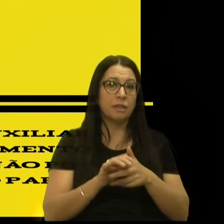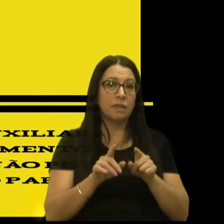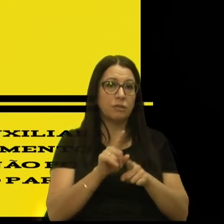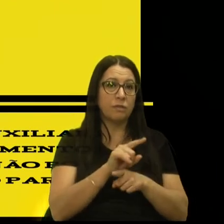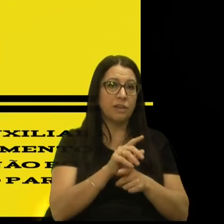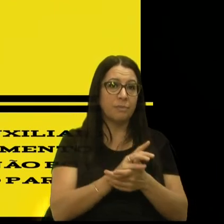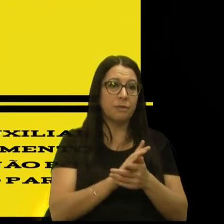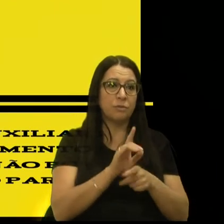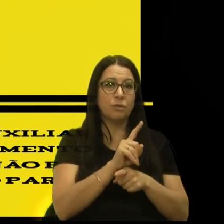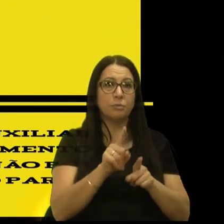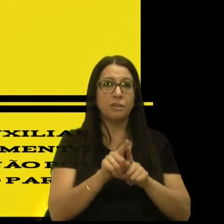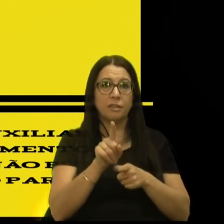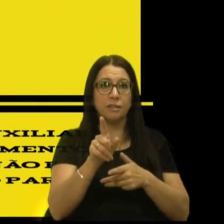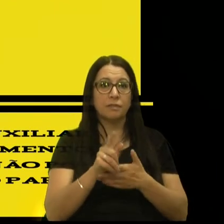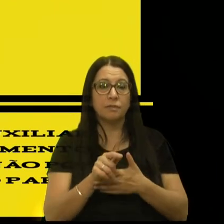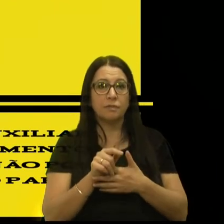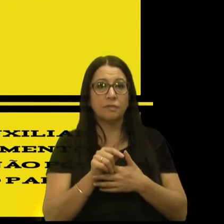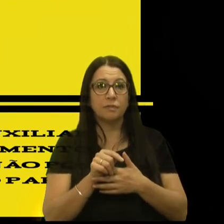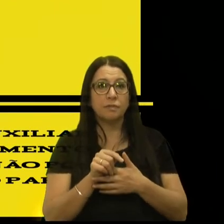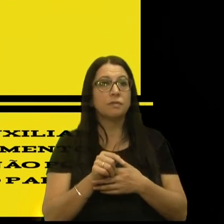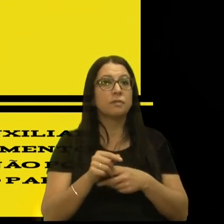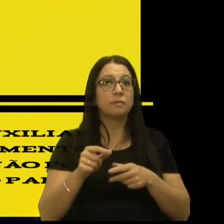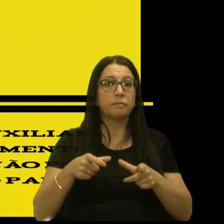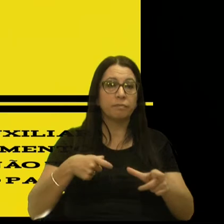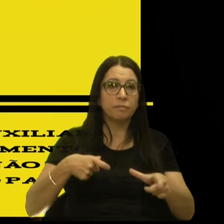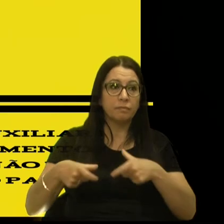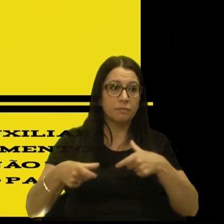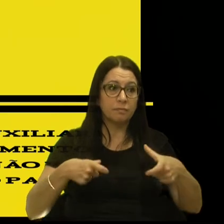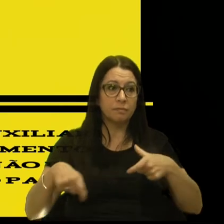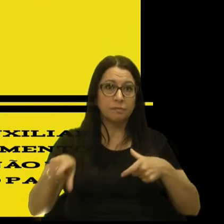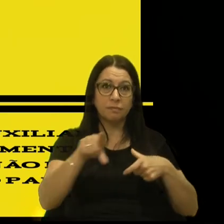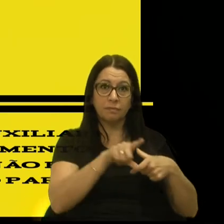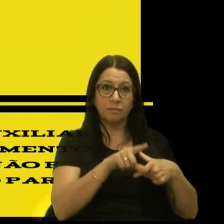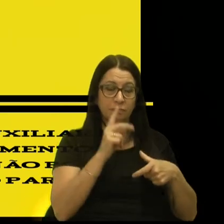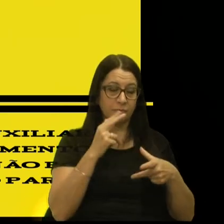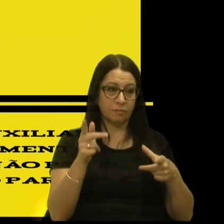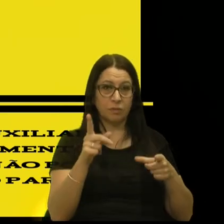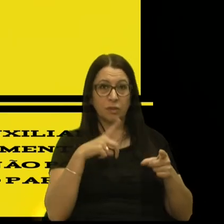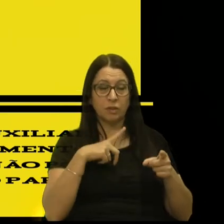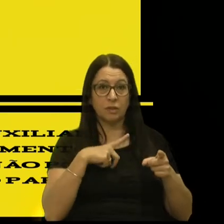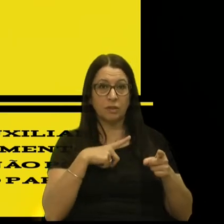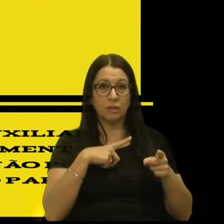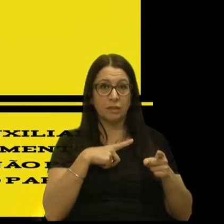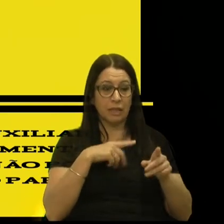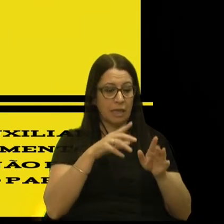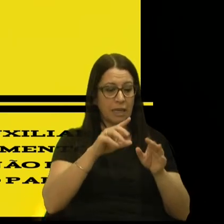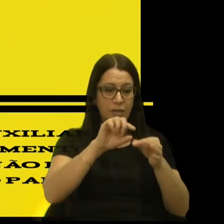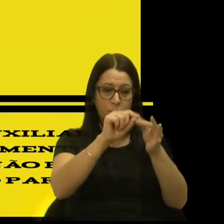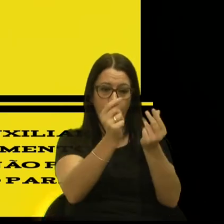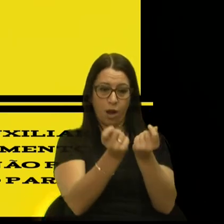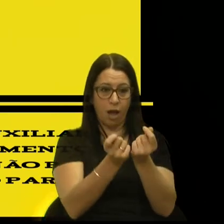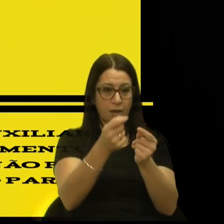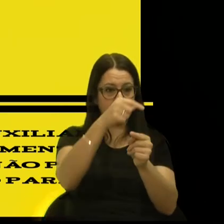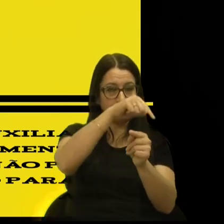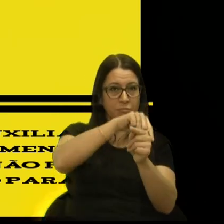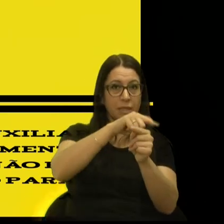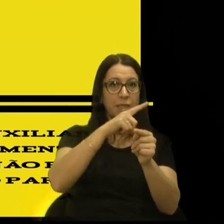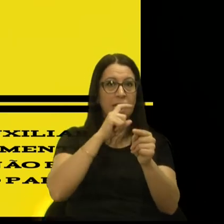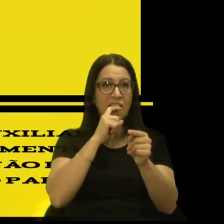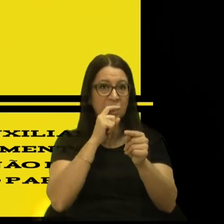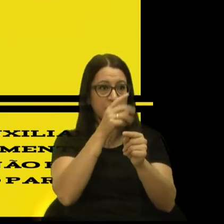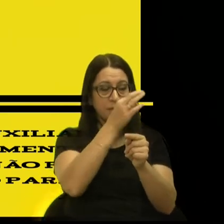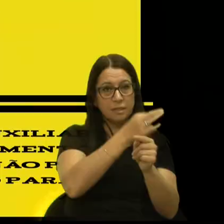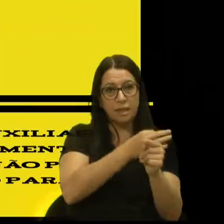por um quebra-cabeça e algumas cartas, onde atrás de cada carta a gente tem uma situação de ciúme certa